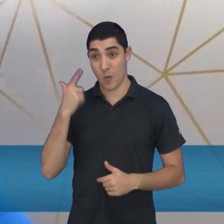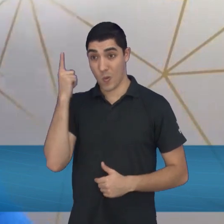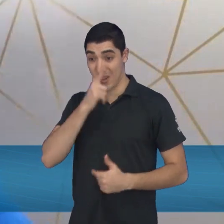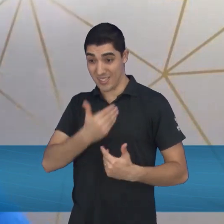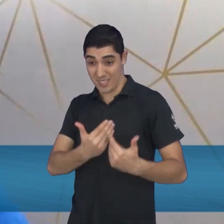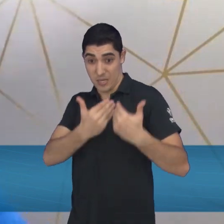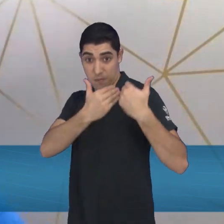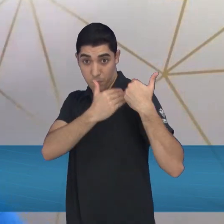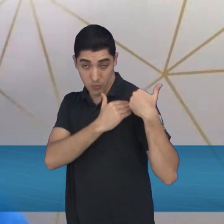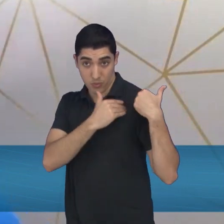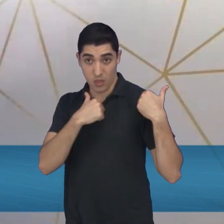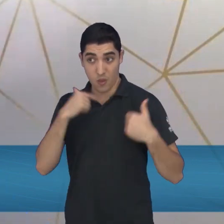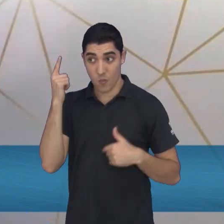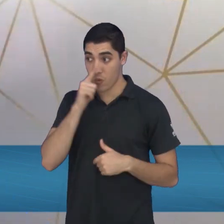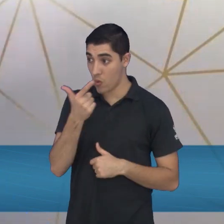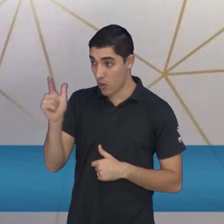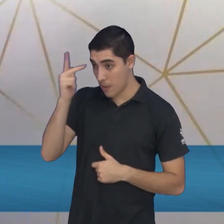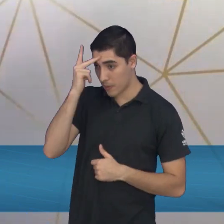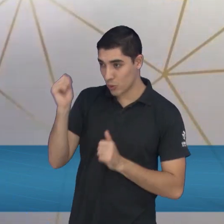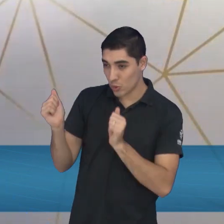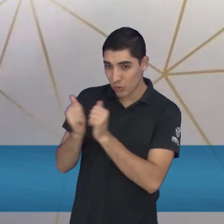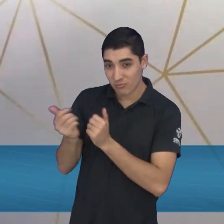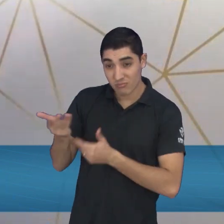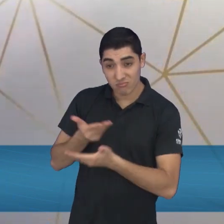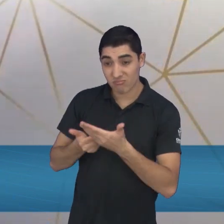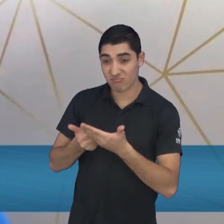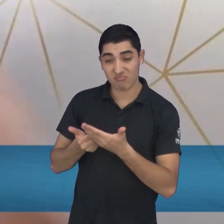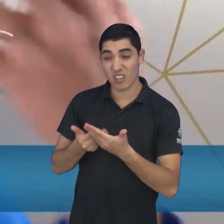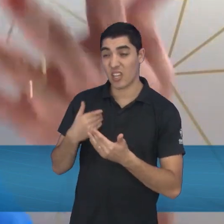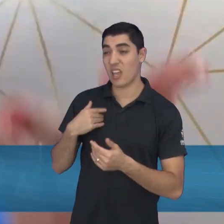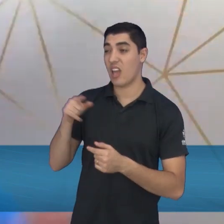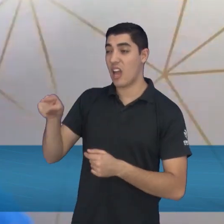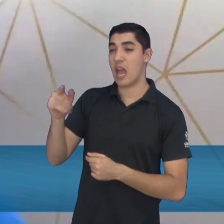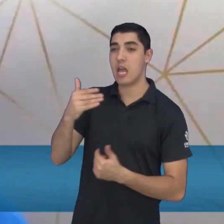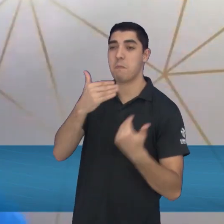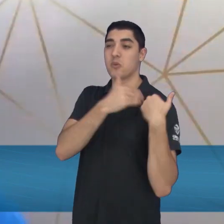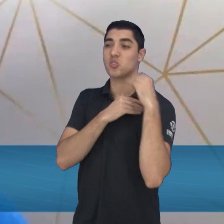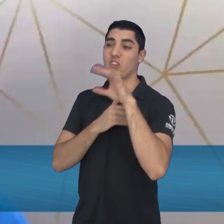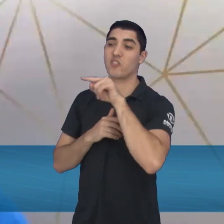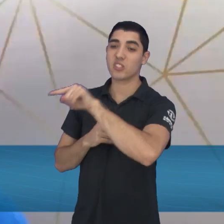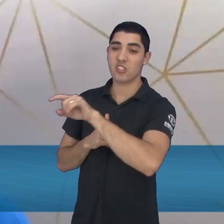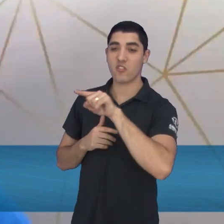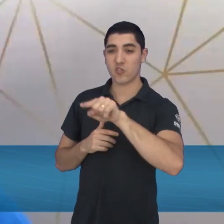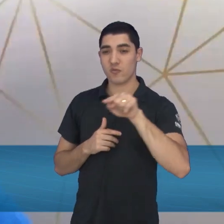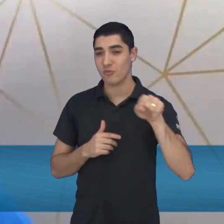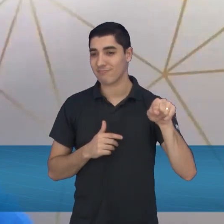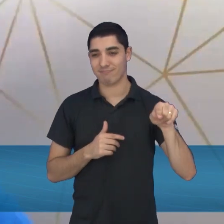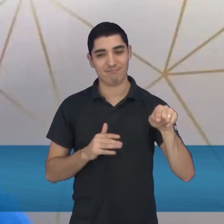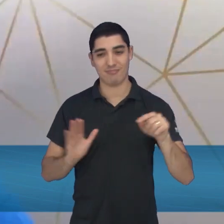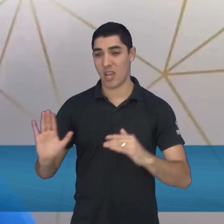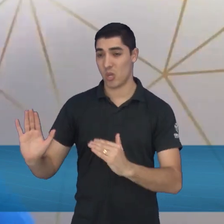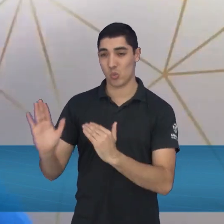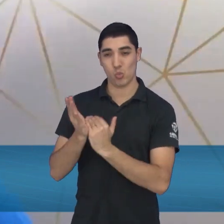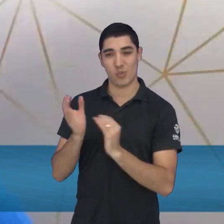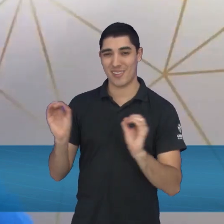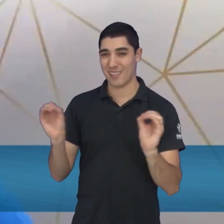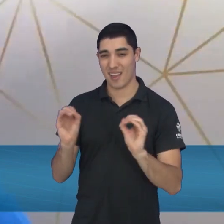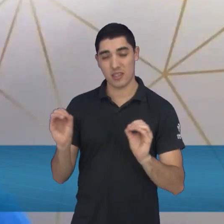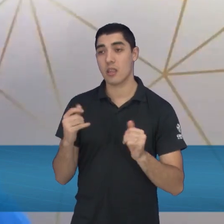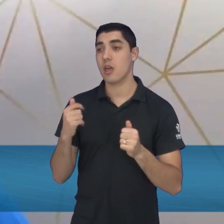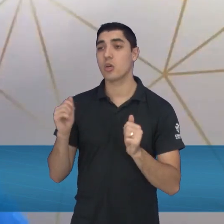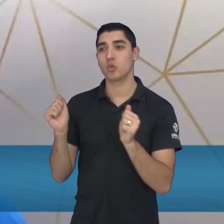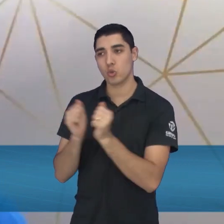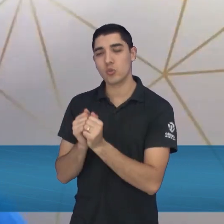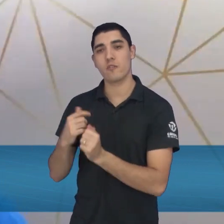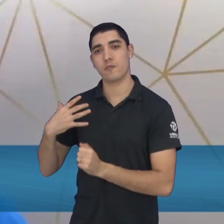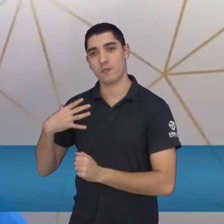o outro, nada muda. Por quê? Porque eu estou esperando receber uma ajuda. Seja do governo, seja do marido, dos